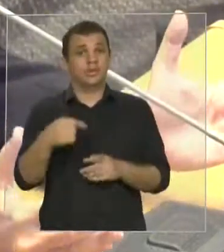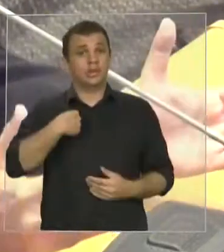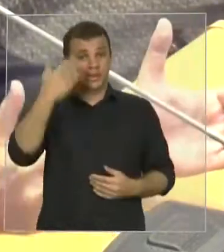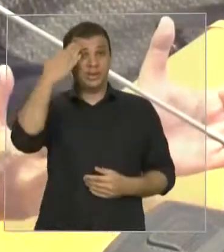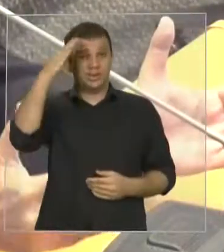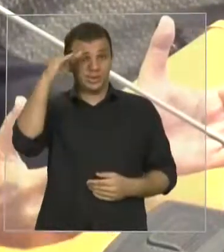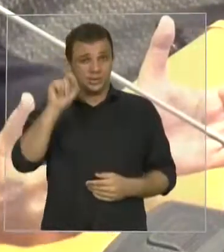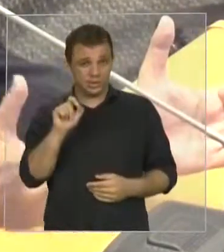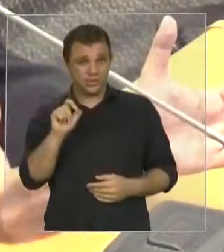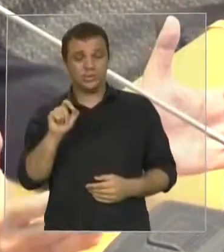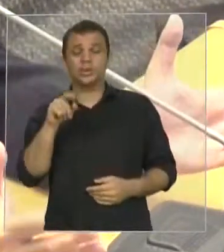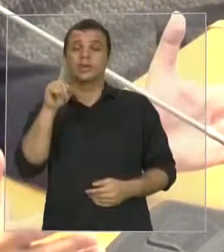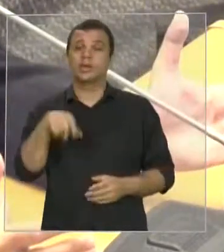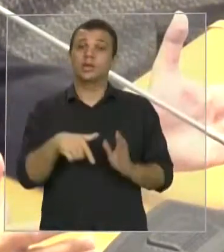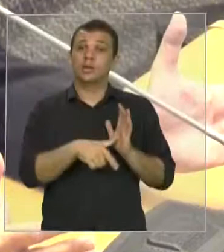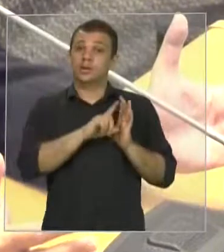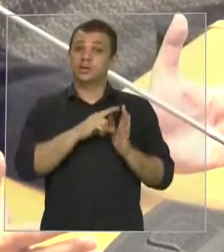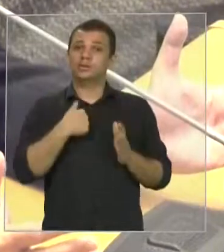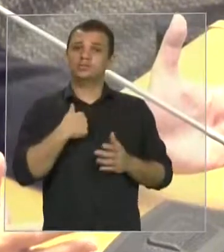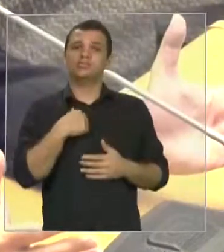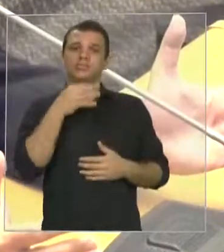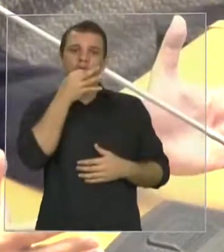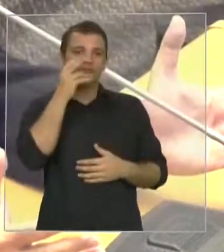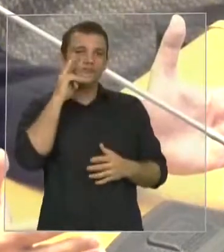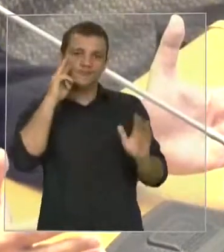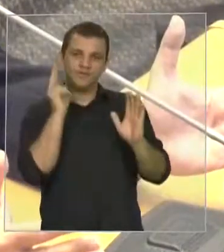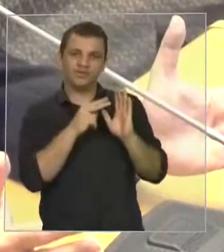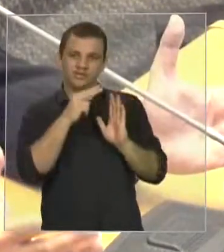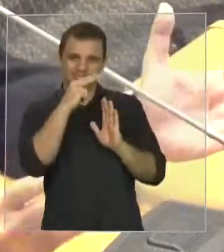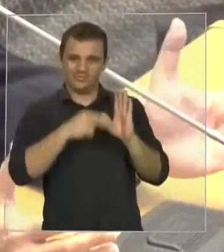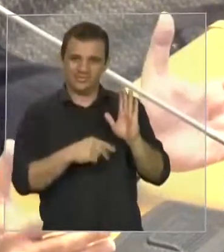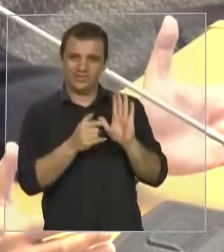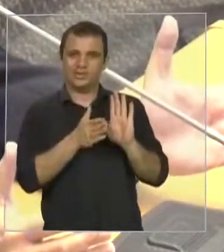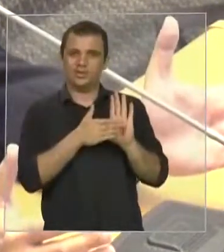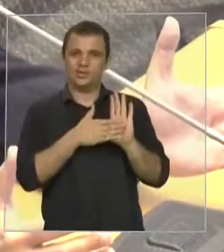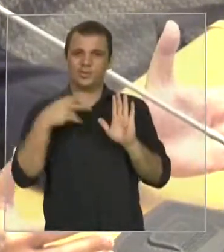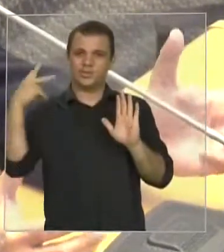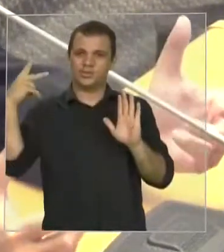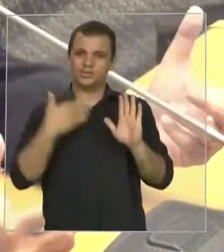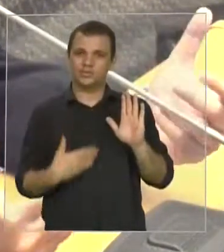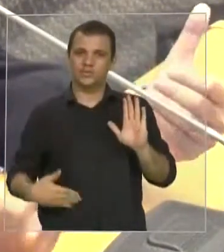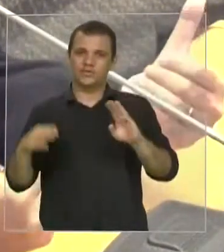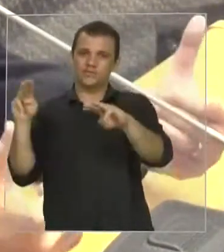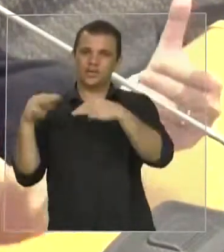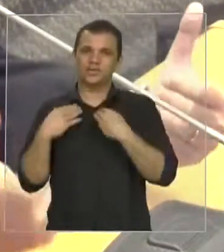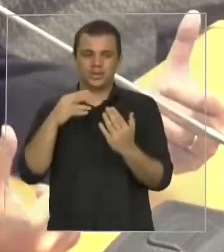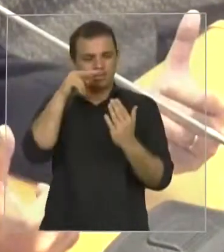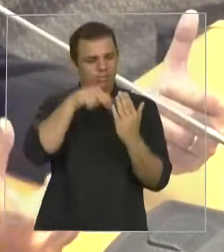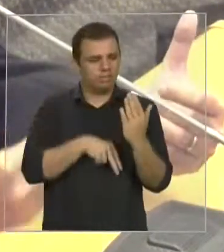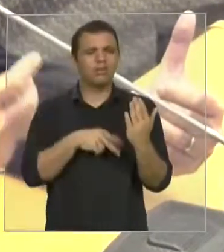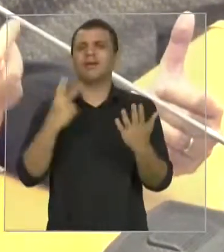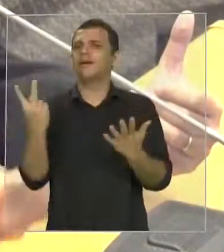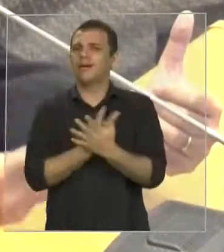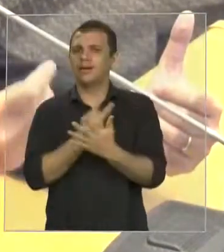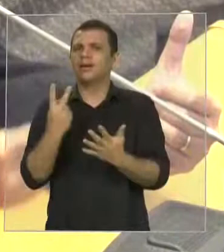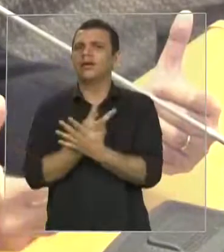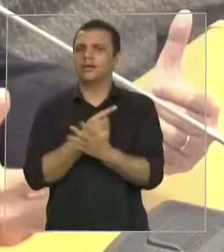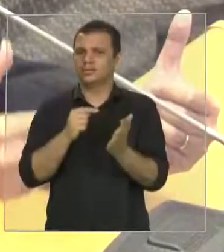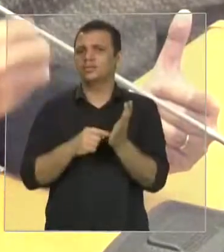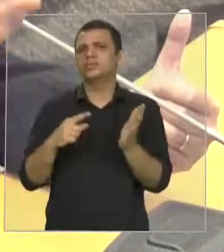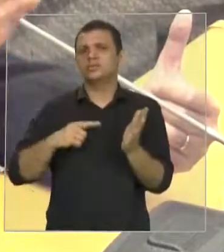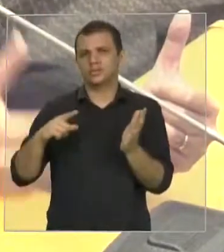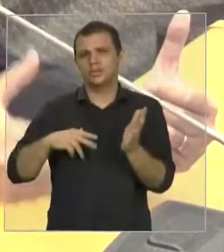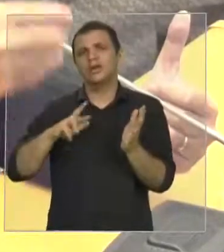preliminarmente, já há equívocos sérios na proposta que veio do Executivo. Primeiro, tirar do Conselho que gere o